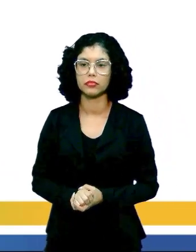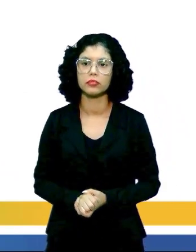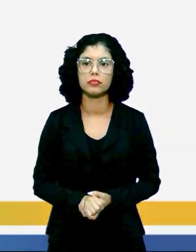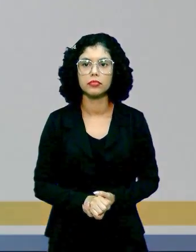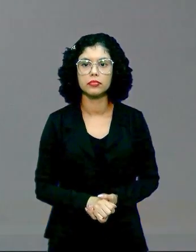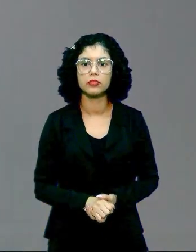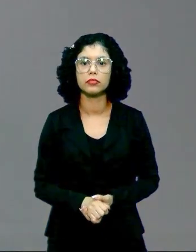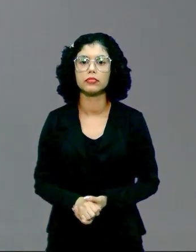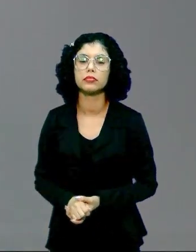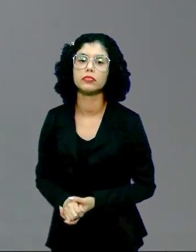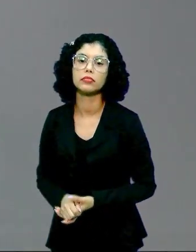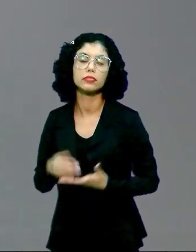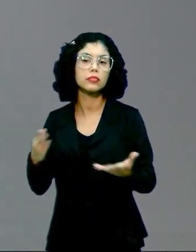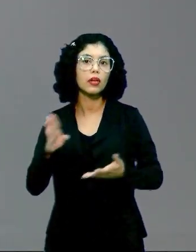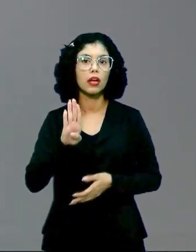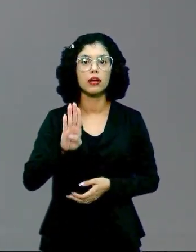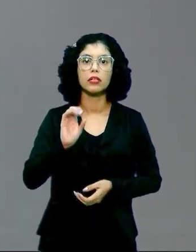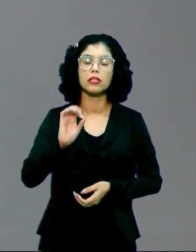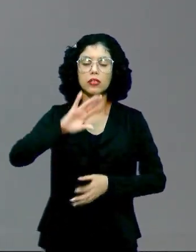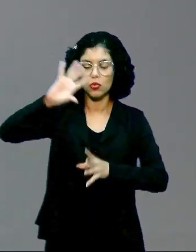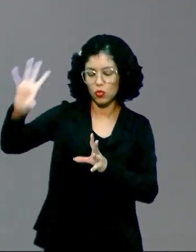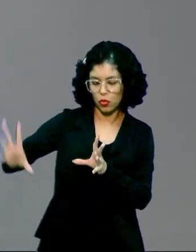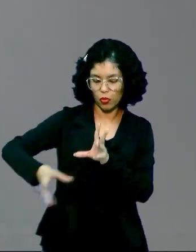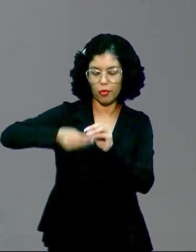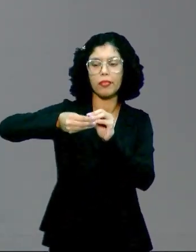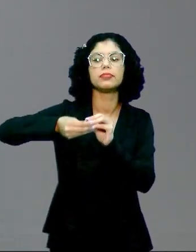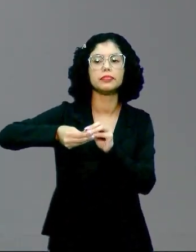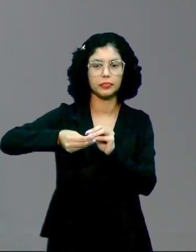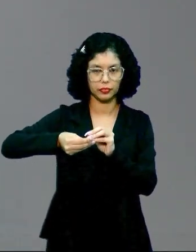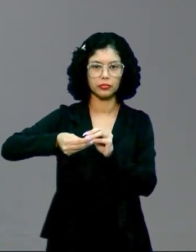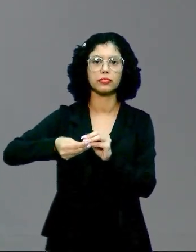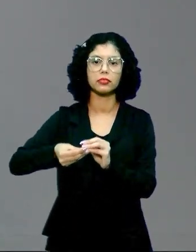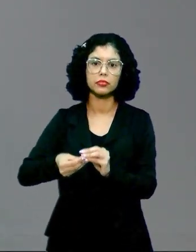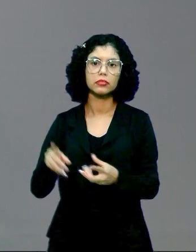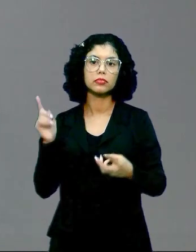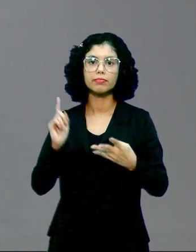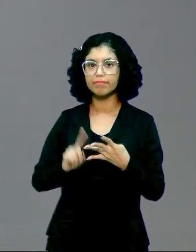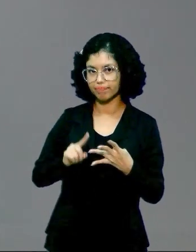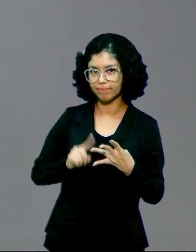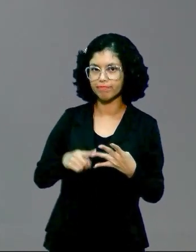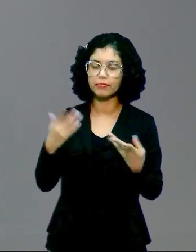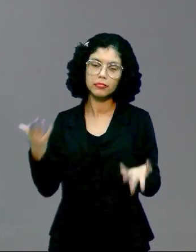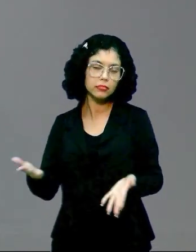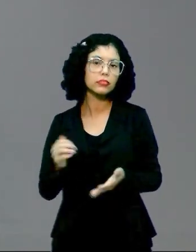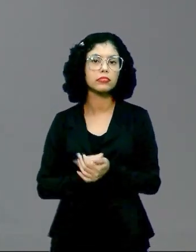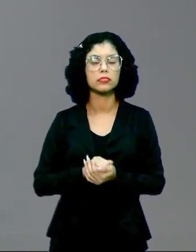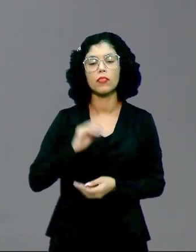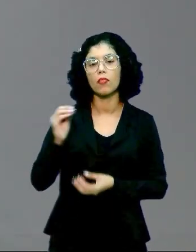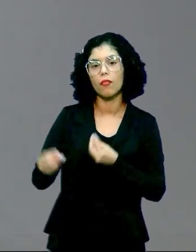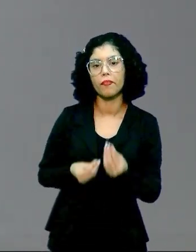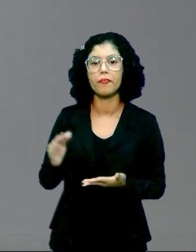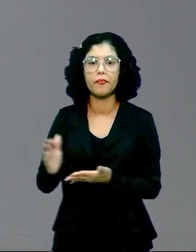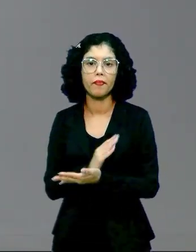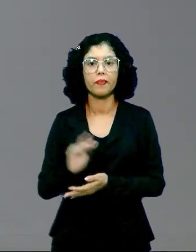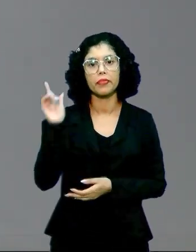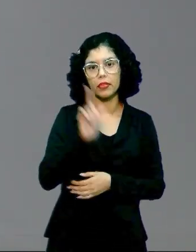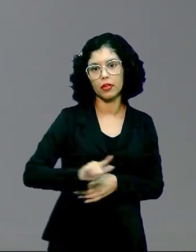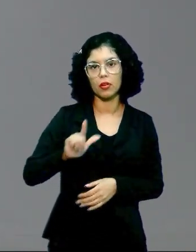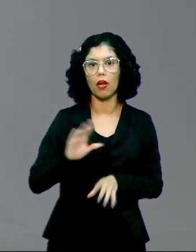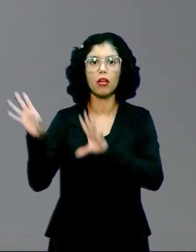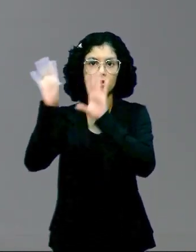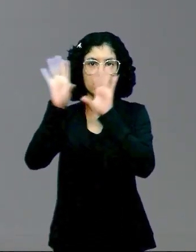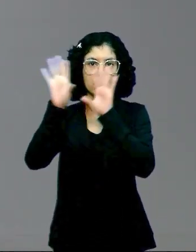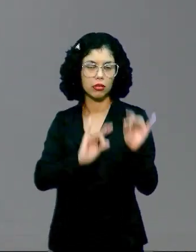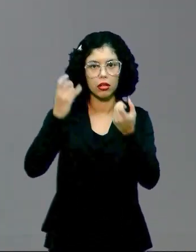Bohr ele apenas complementou o modelo de Rutherford. É tanto que algumas literaturas trazem